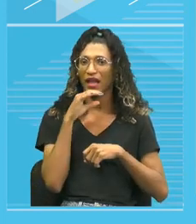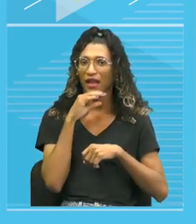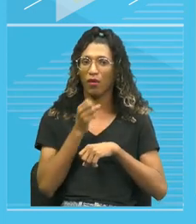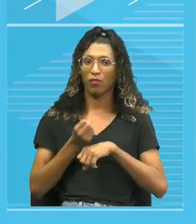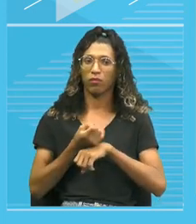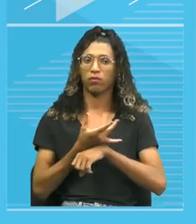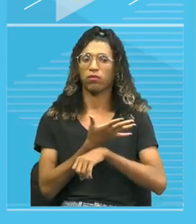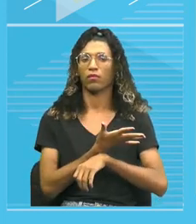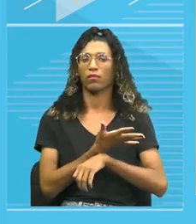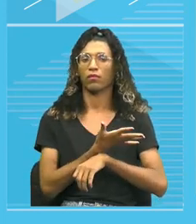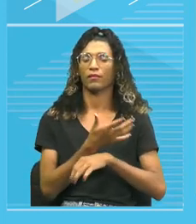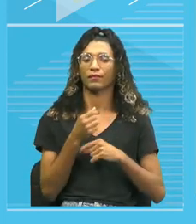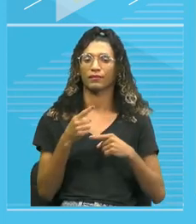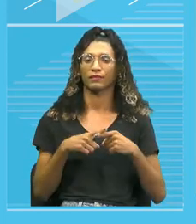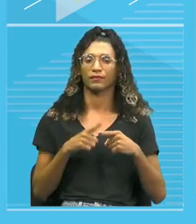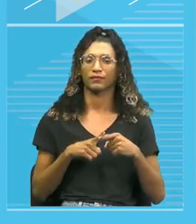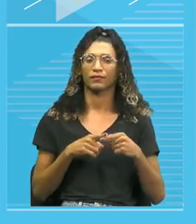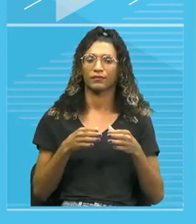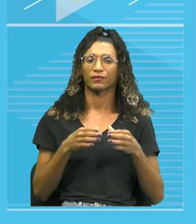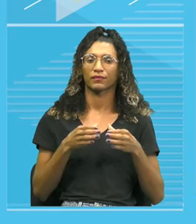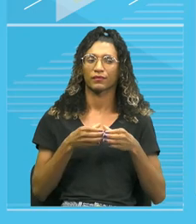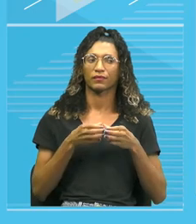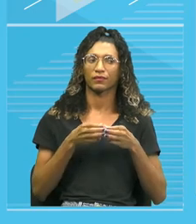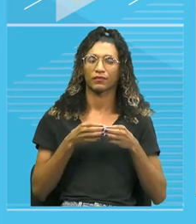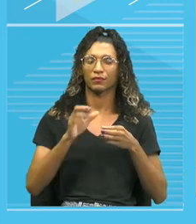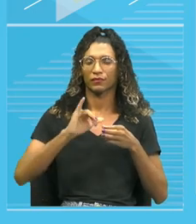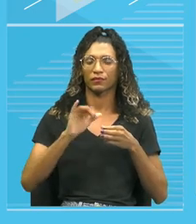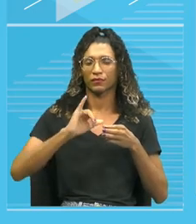a reação está de